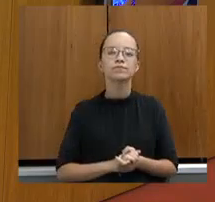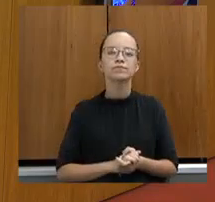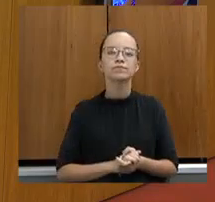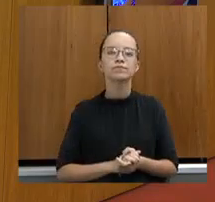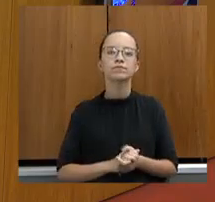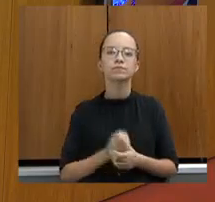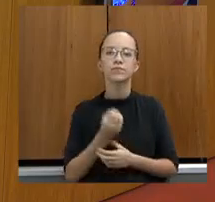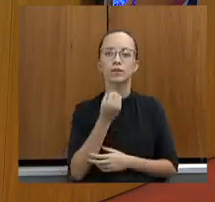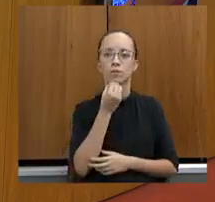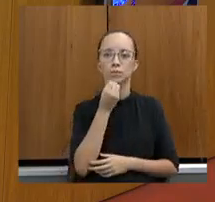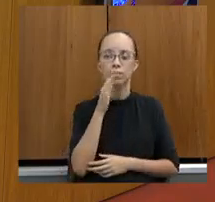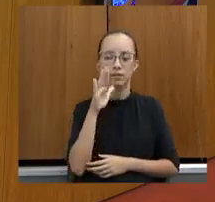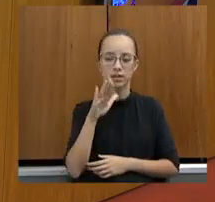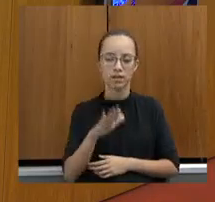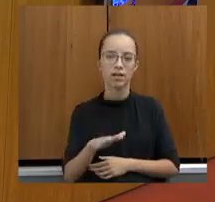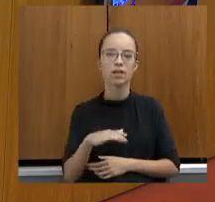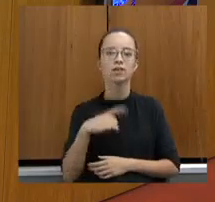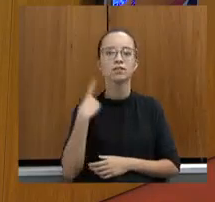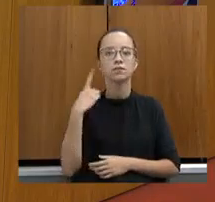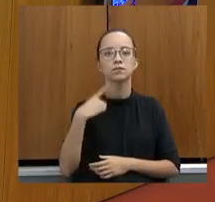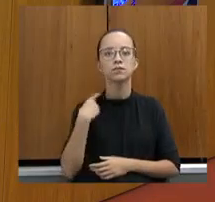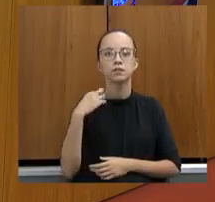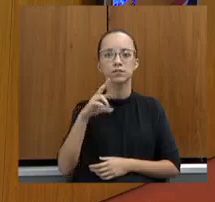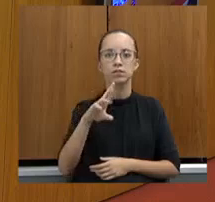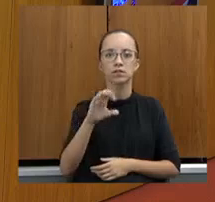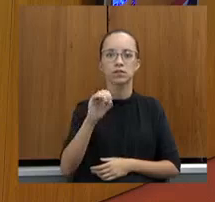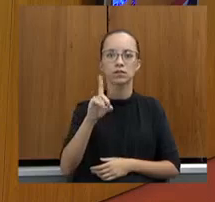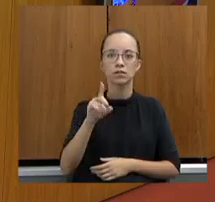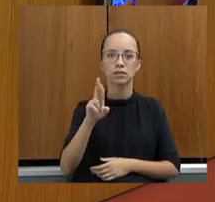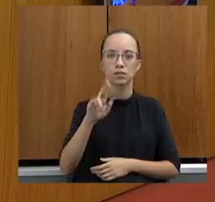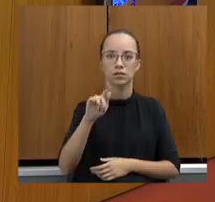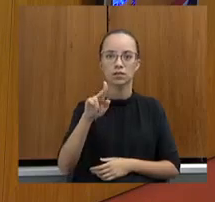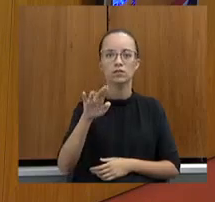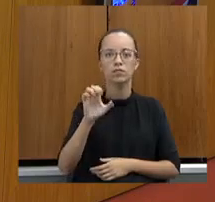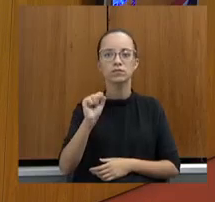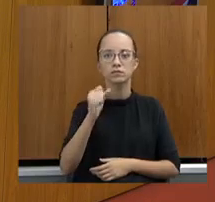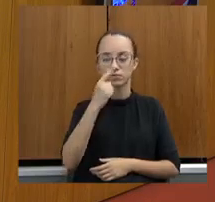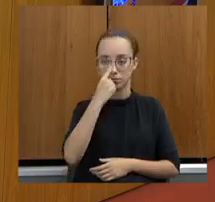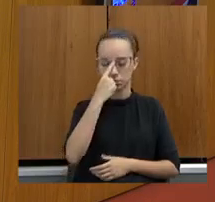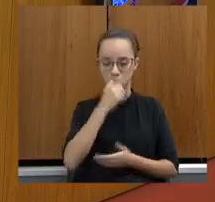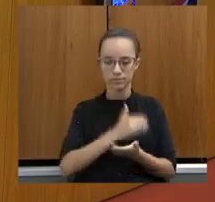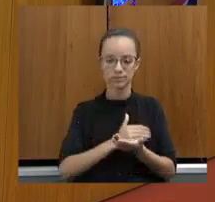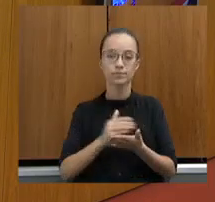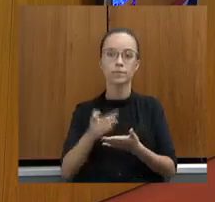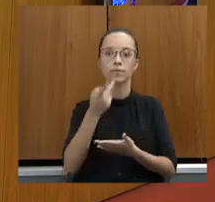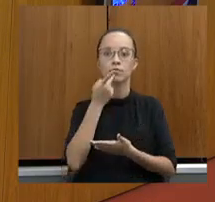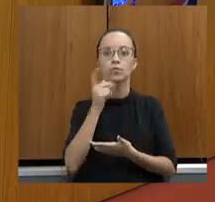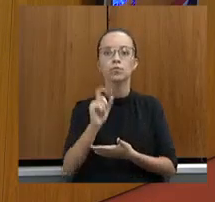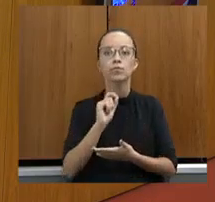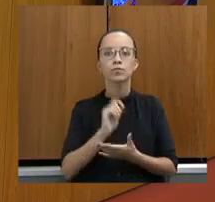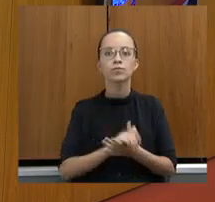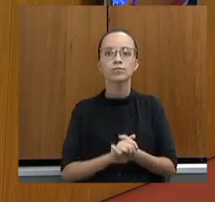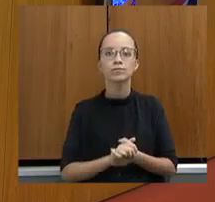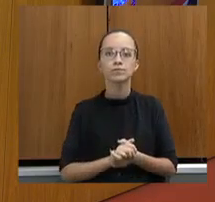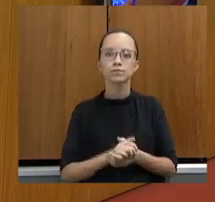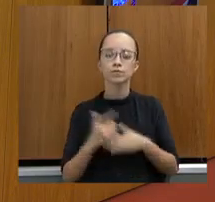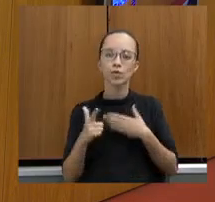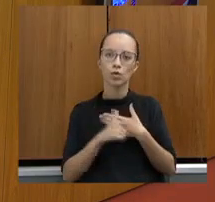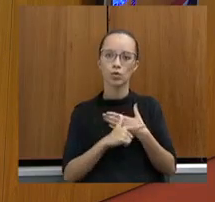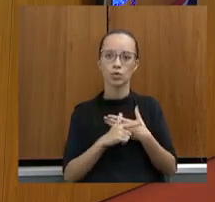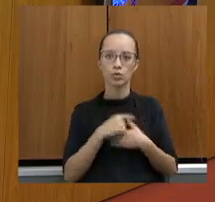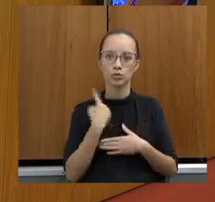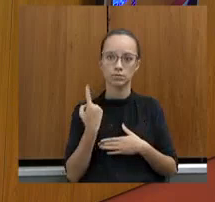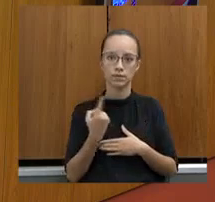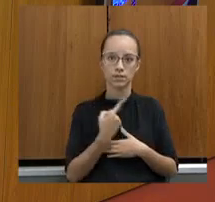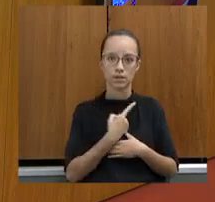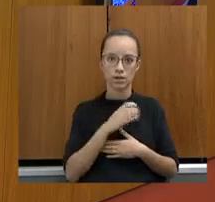Boa tarde meu caro Deputado Sargento Rodrigues queria começar falando nosso papel deputada